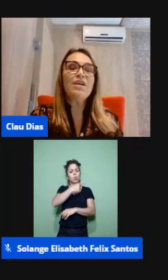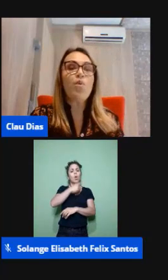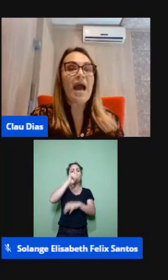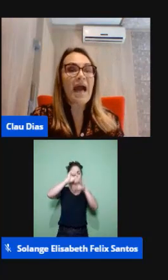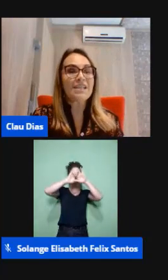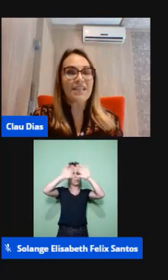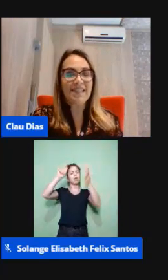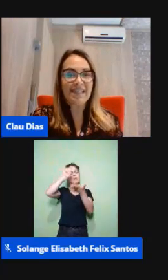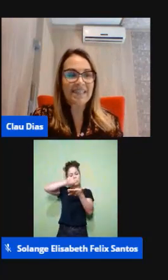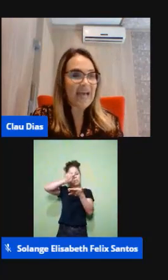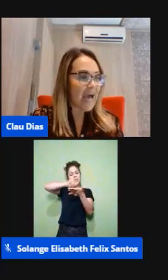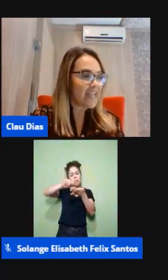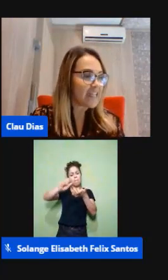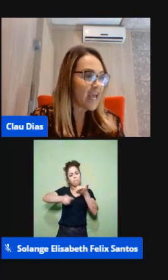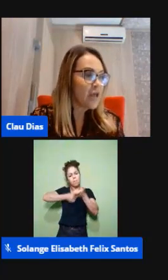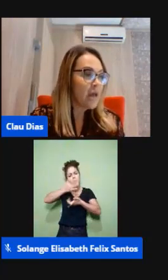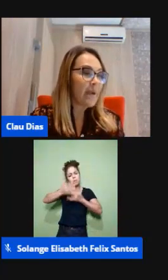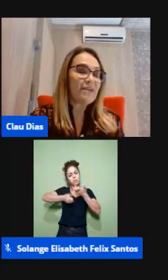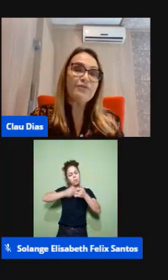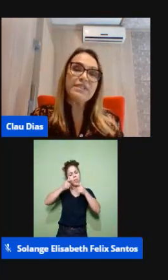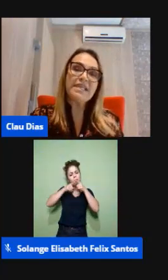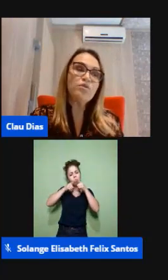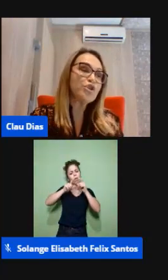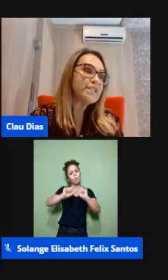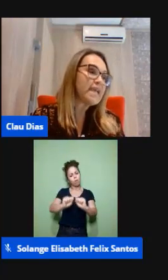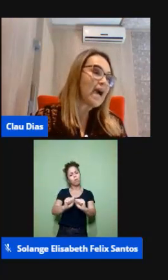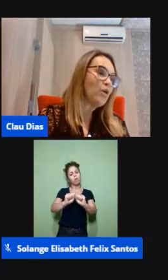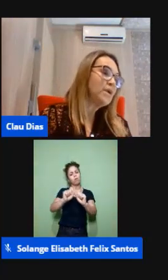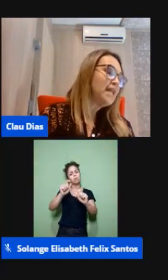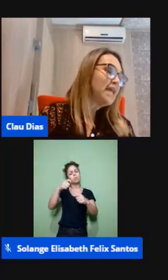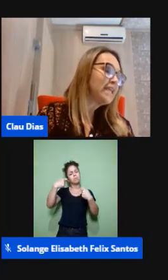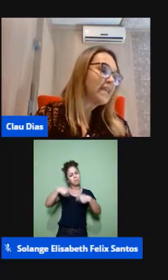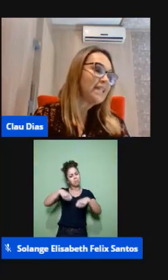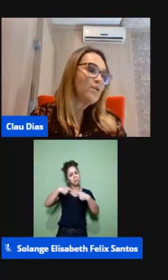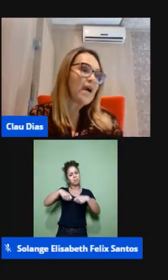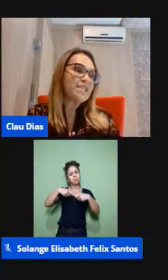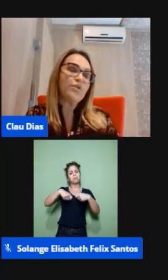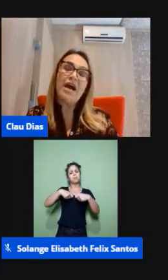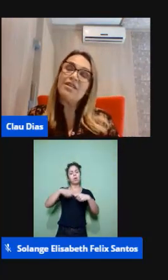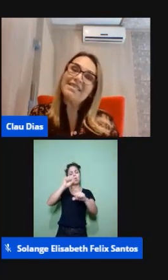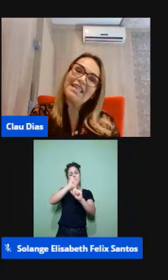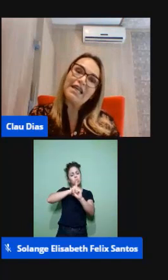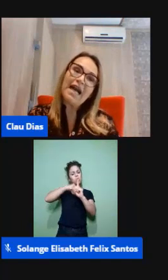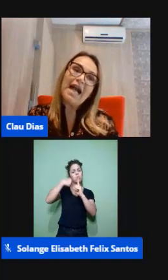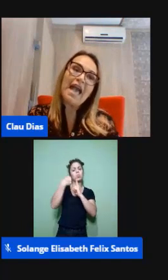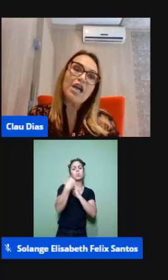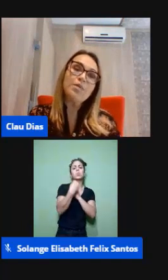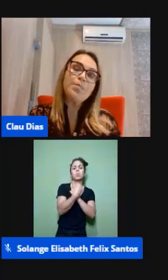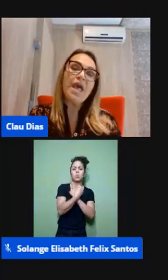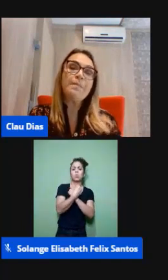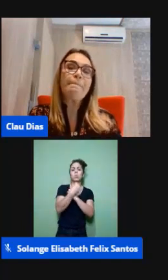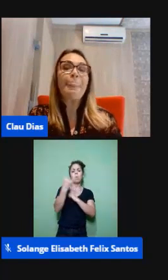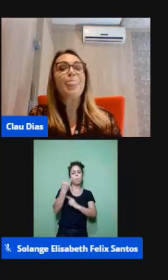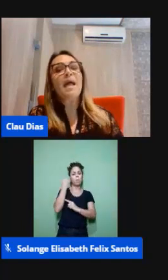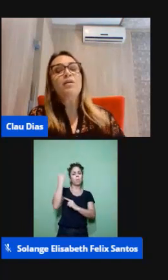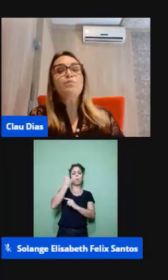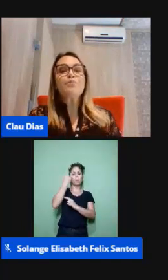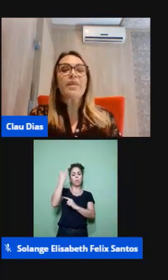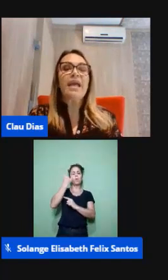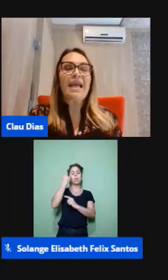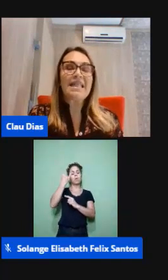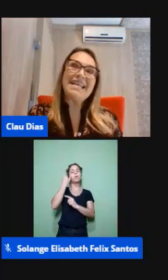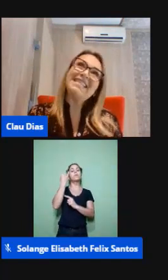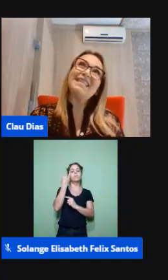expressão da linguagem necessária, né, para a função social que a linguagem oral da escrita carrega, né?